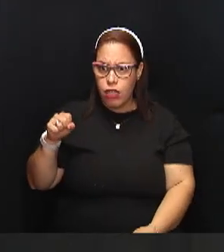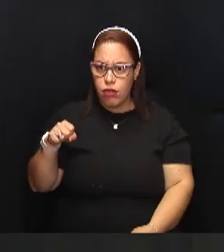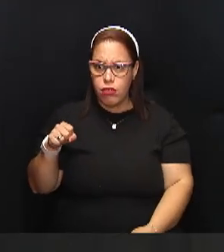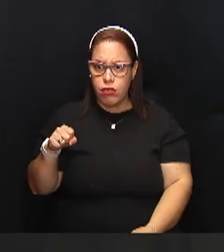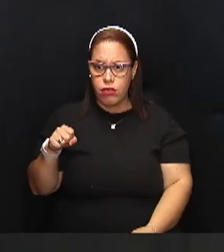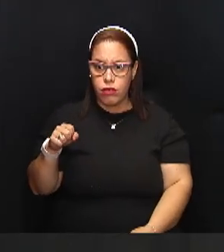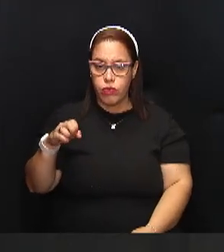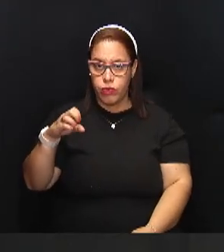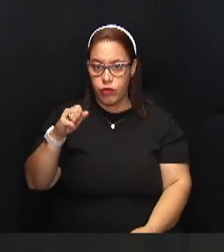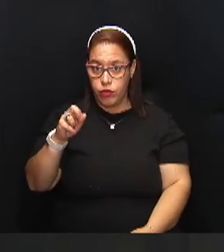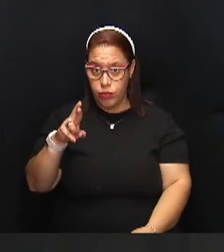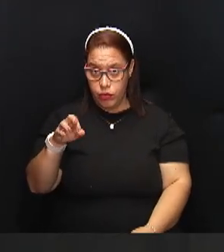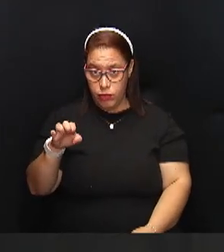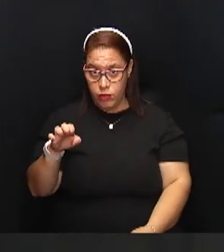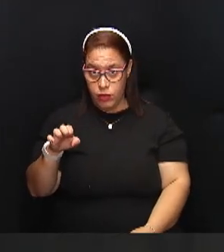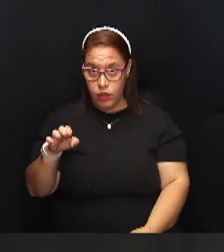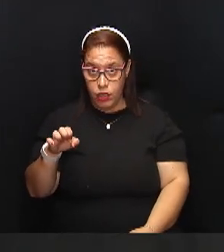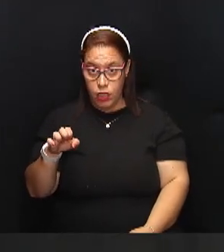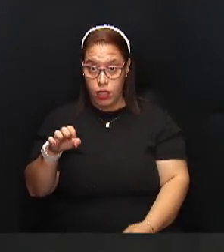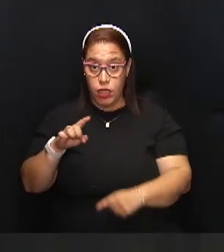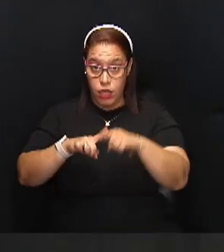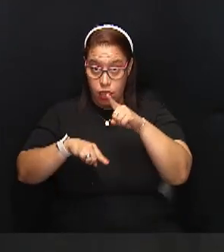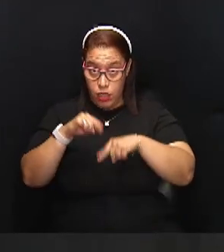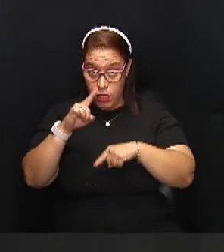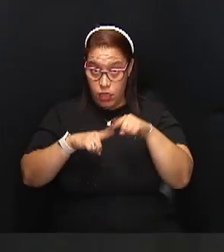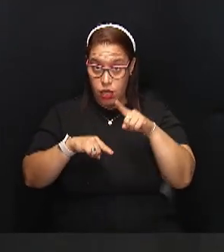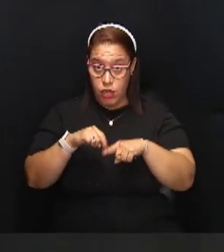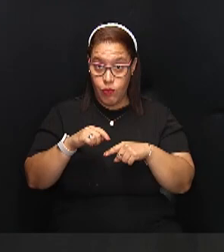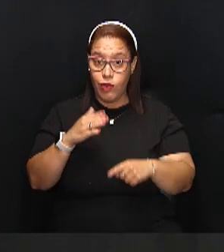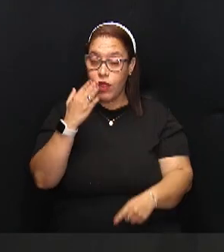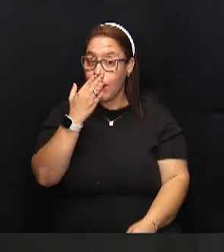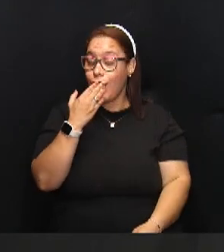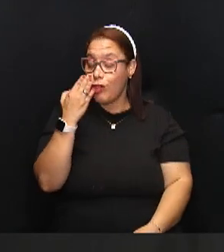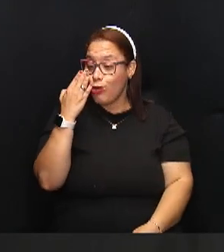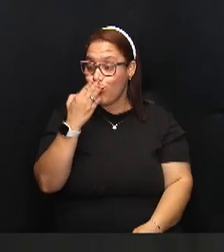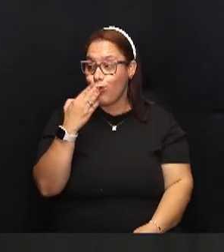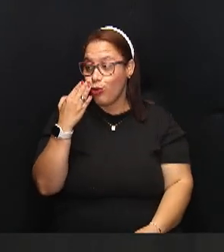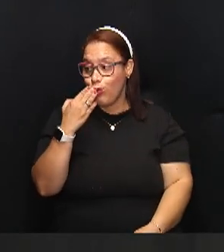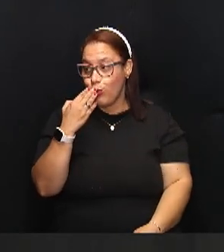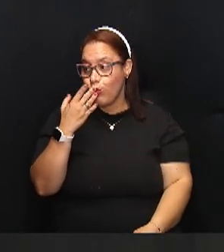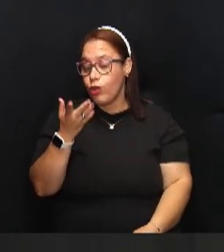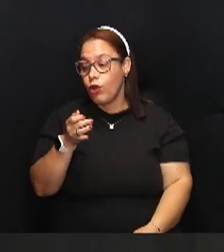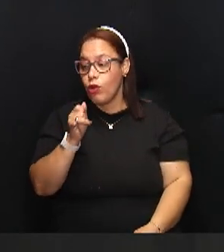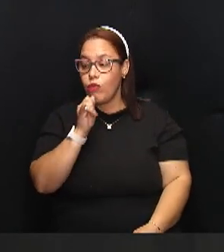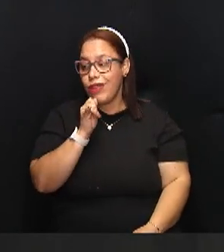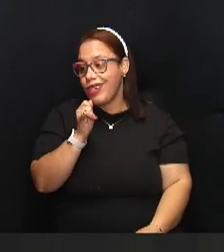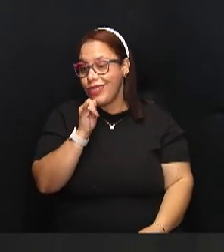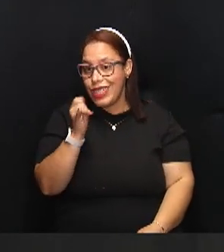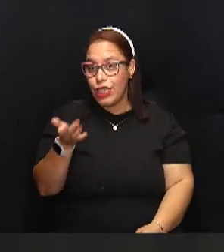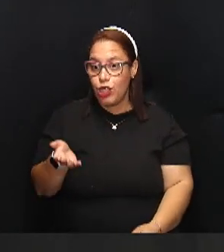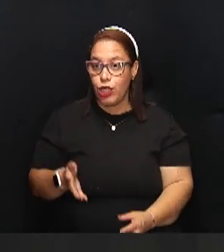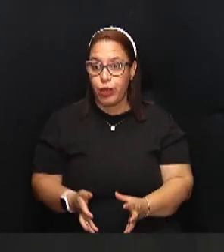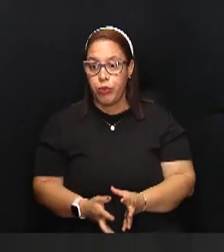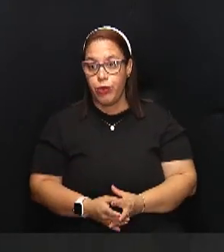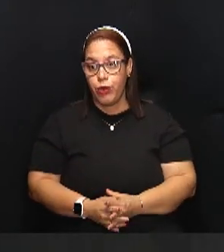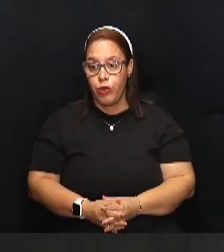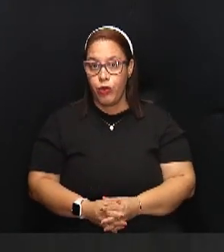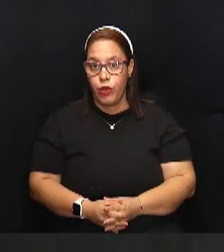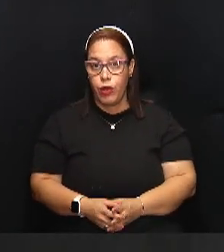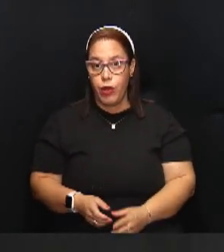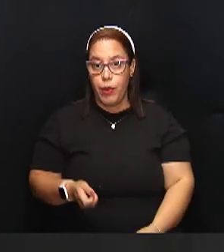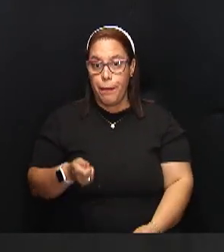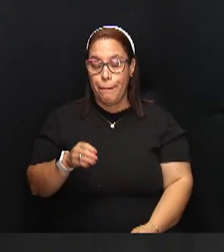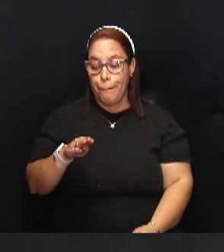tem muitos produtos, né, que têm açúcar na sua composição, doces, por exemplo,